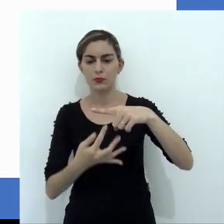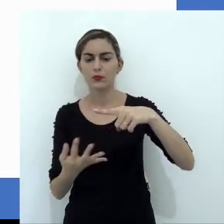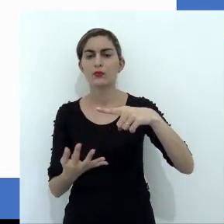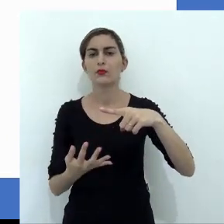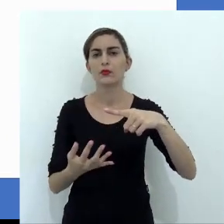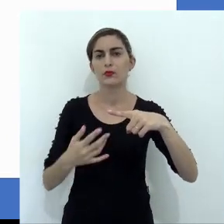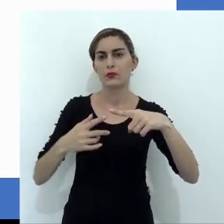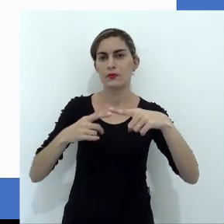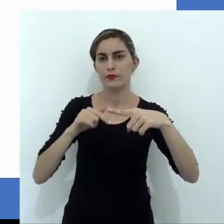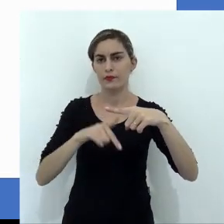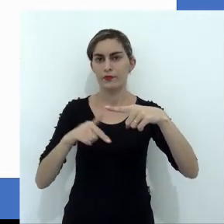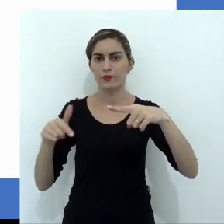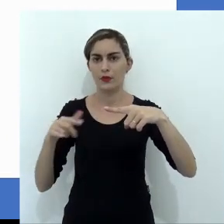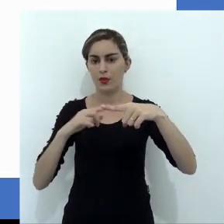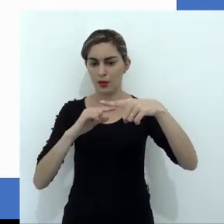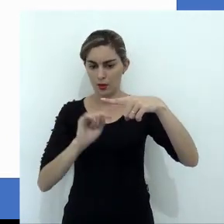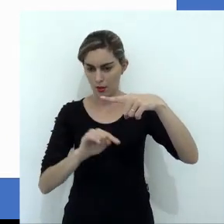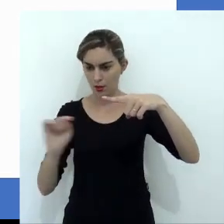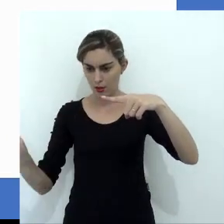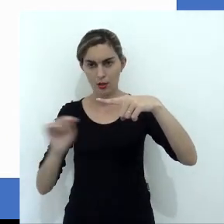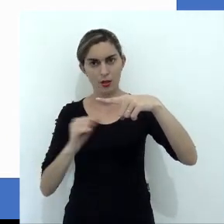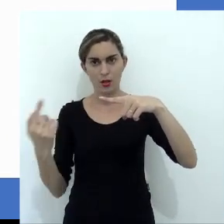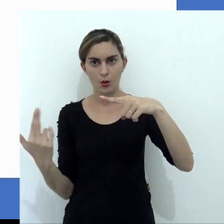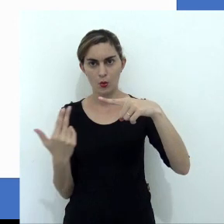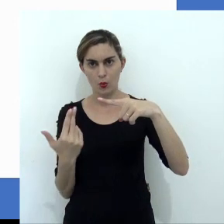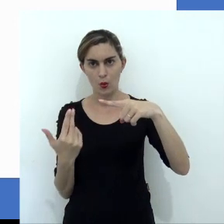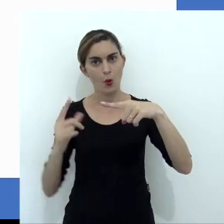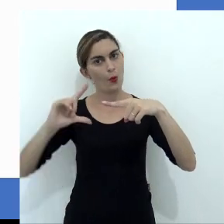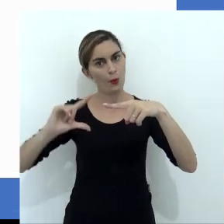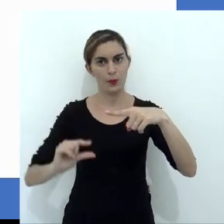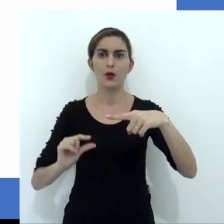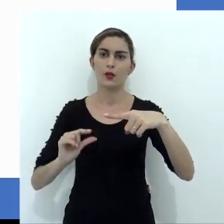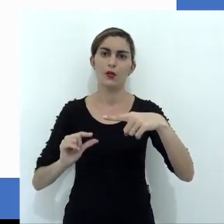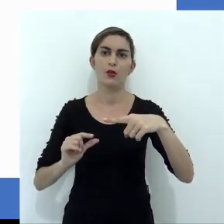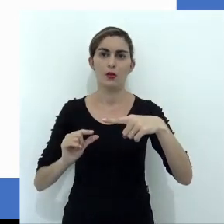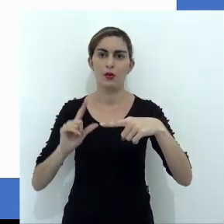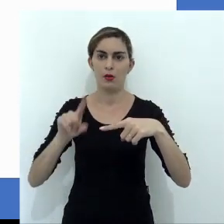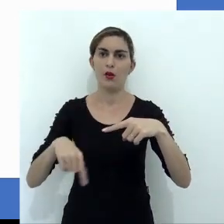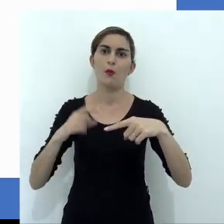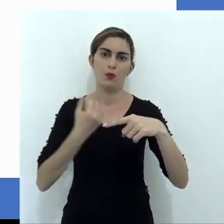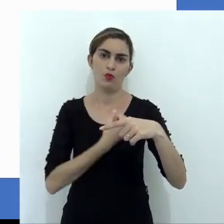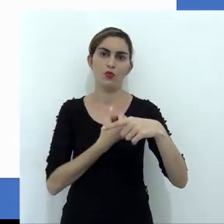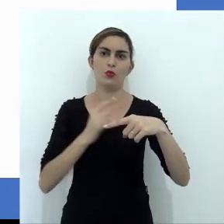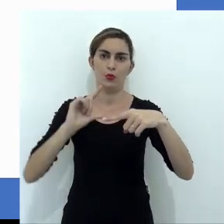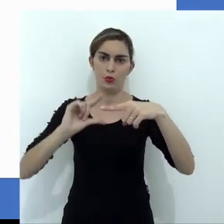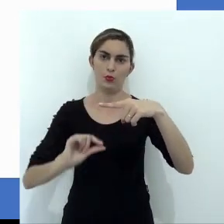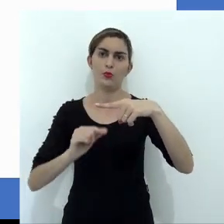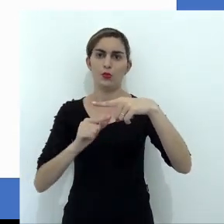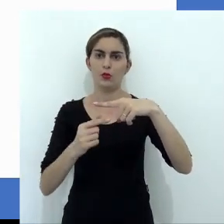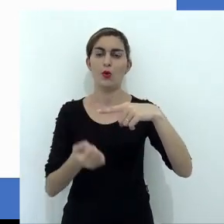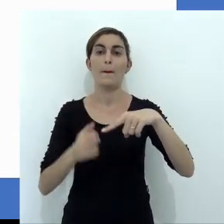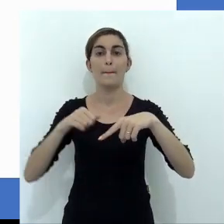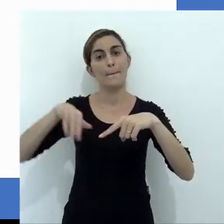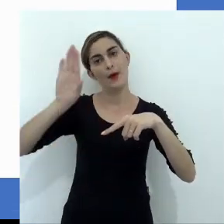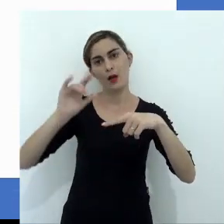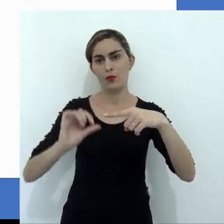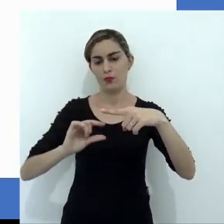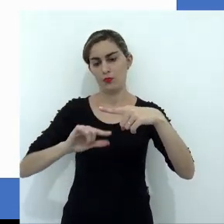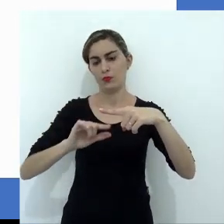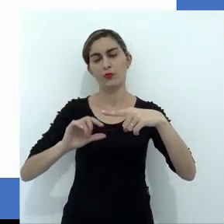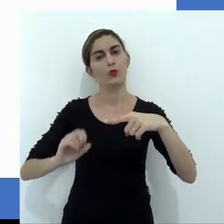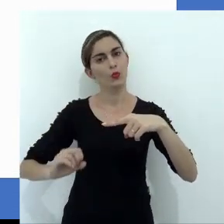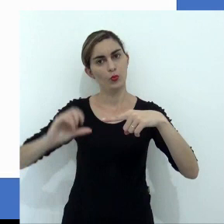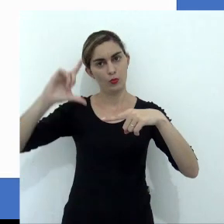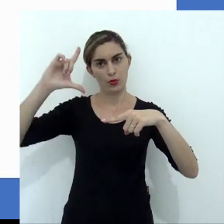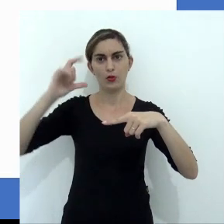denominadores forem iguais, é bastante simples. Ó. A menor fração será a de menor numerador, bem como a maior será a de